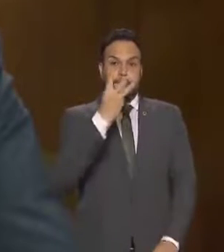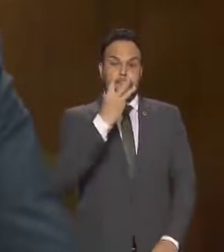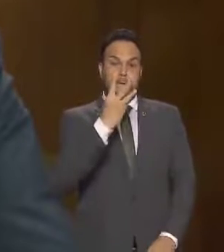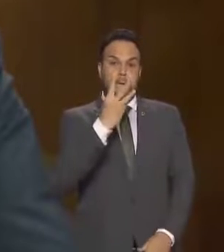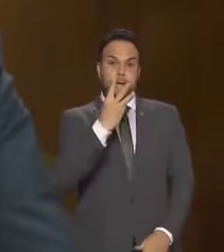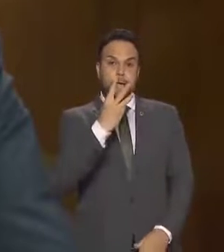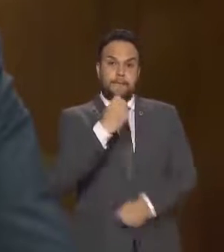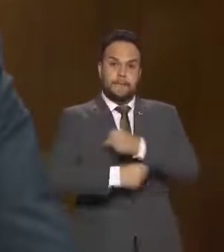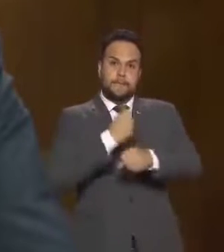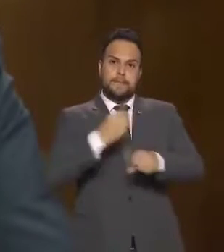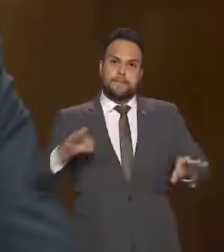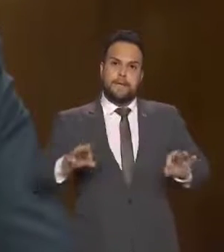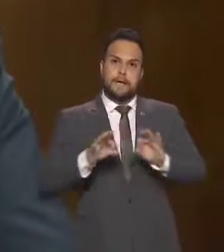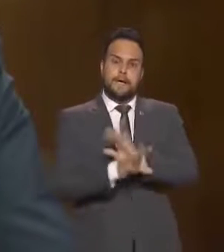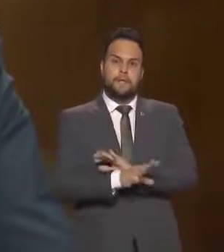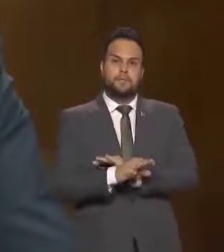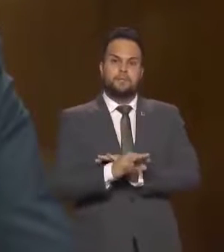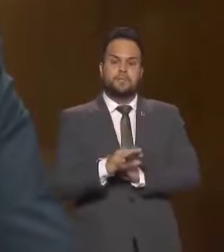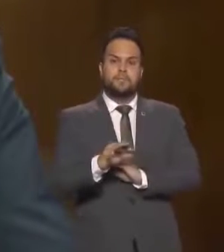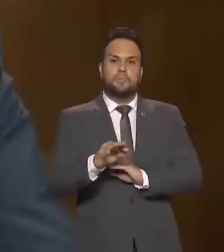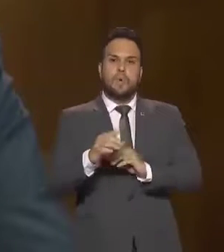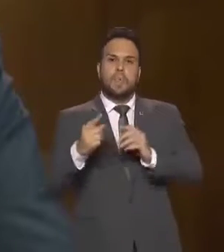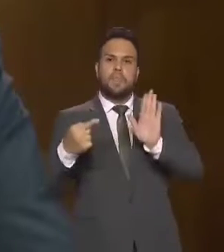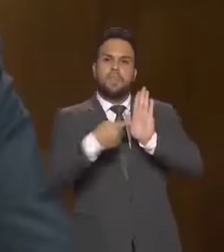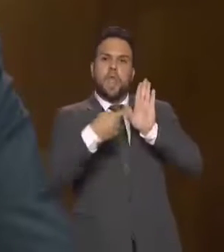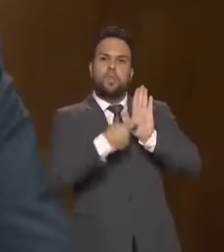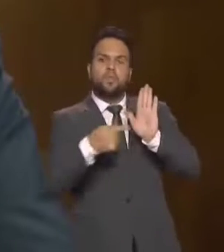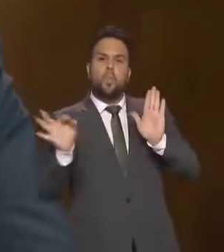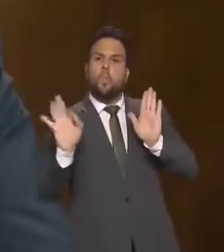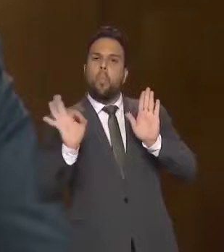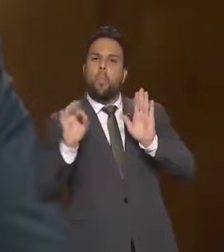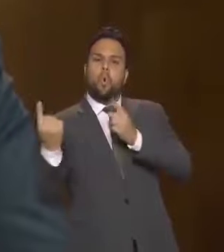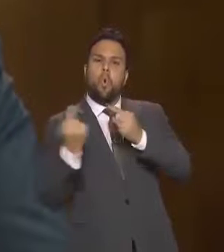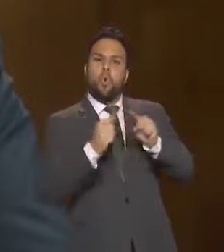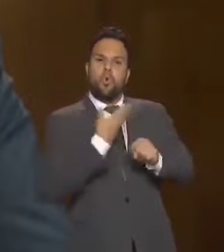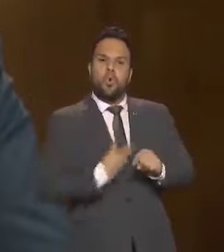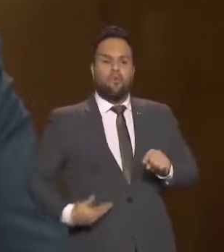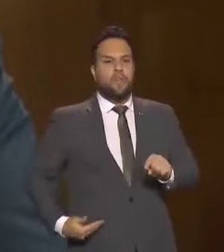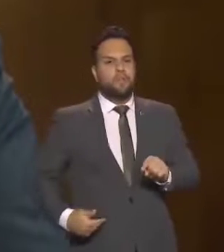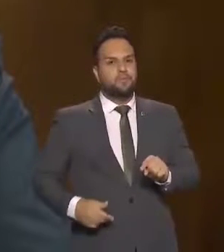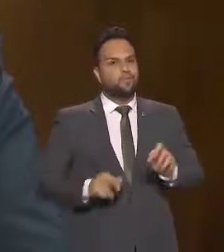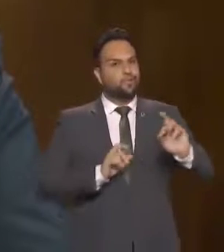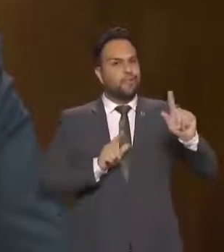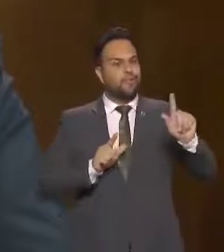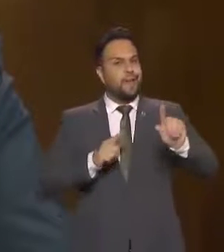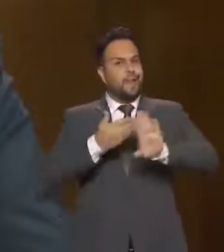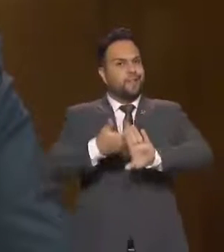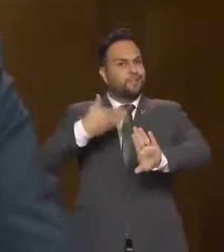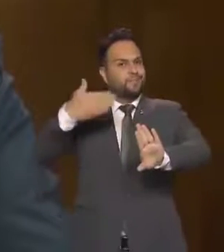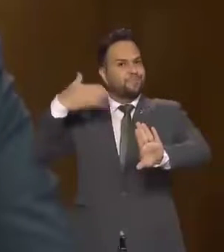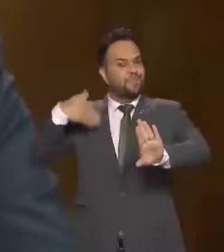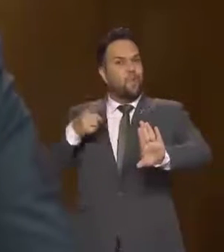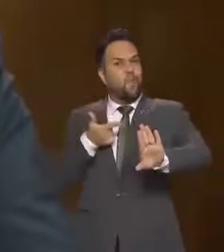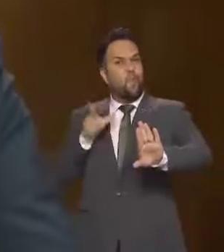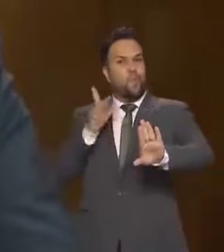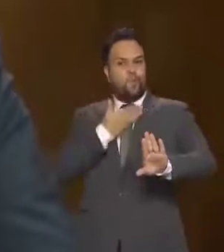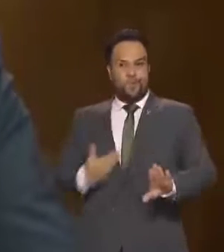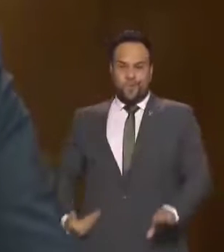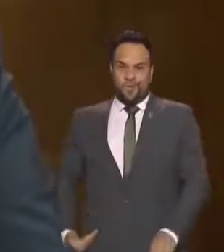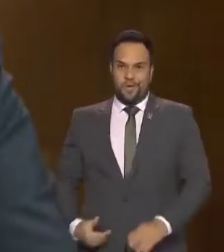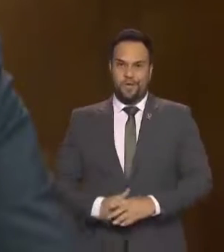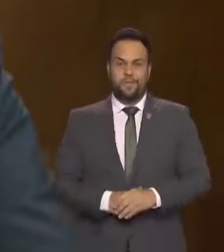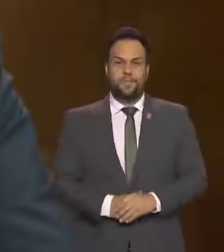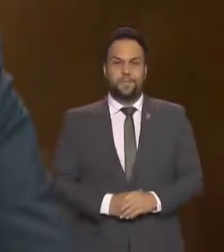completando 3 anos tem uma denúncia secar contra nosso governo ao contrário do que ocorria em anos anteriores